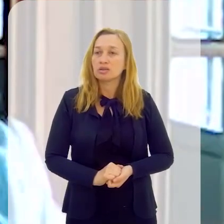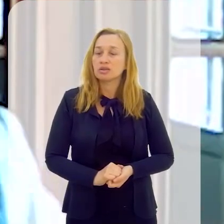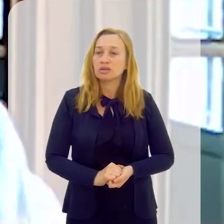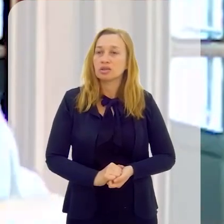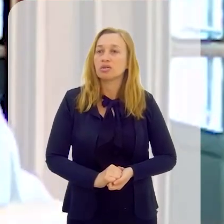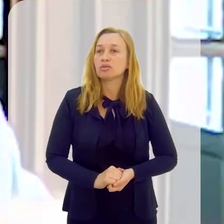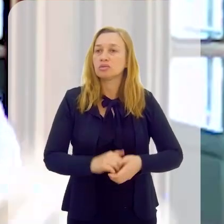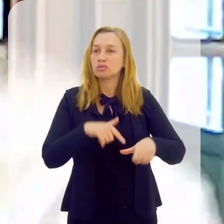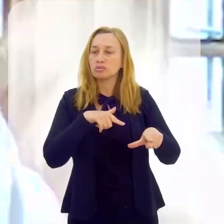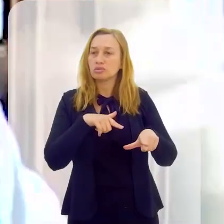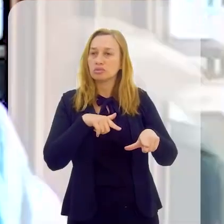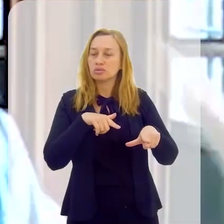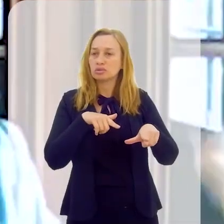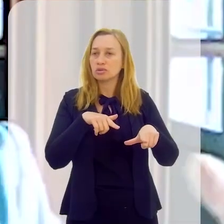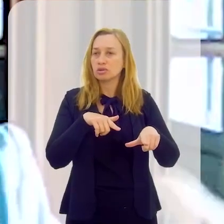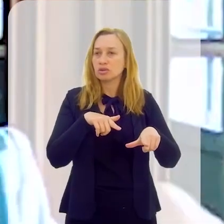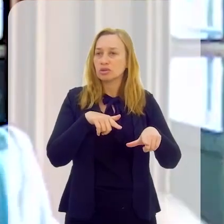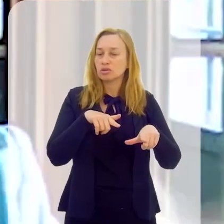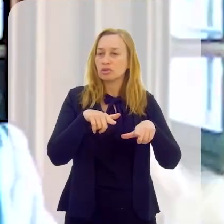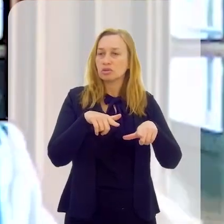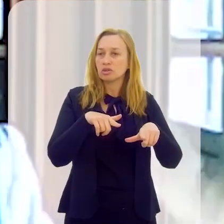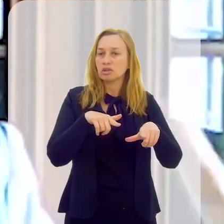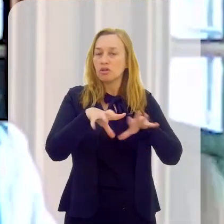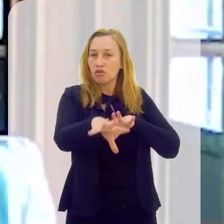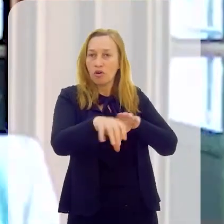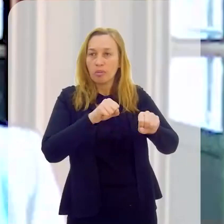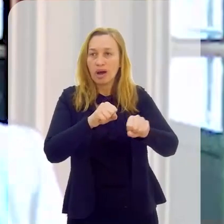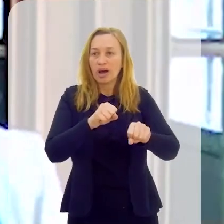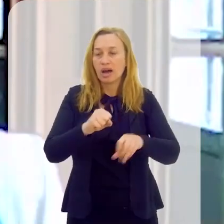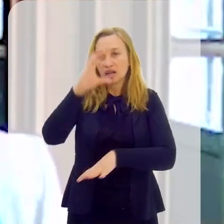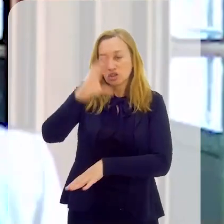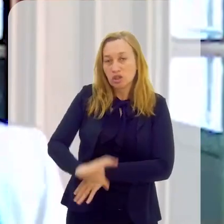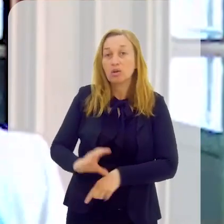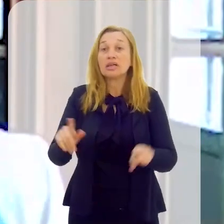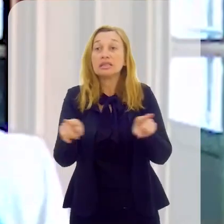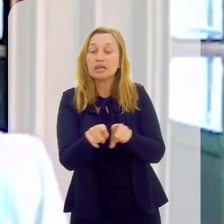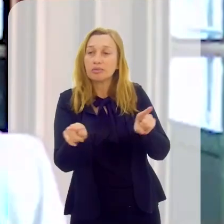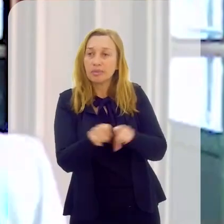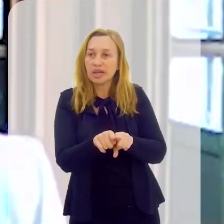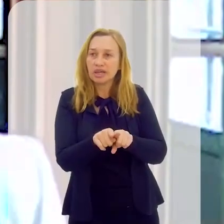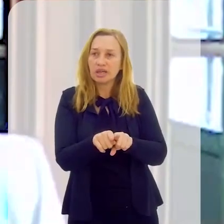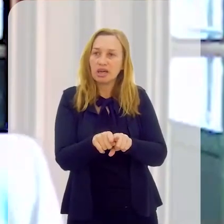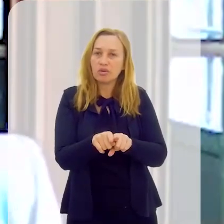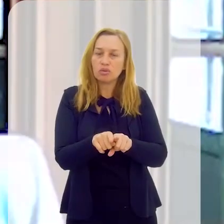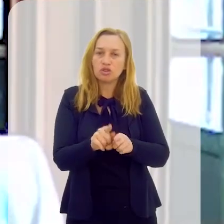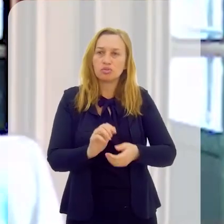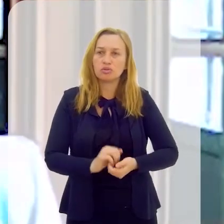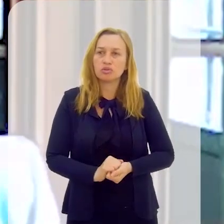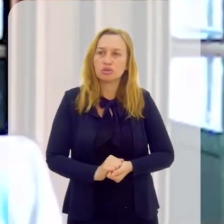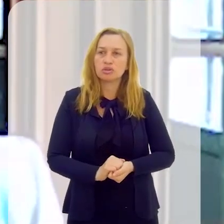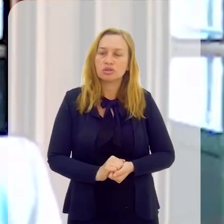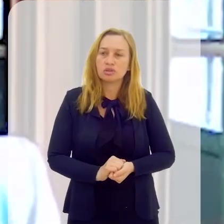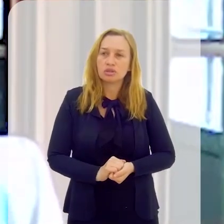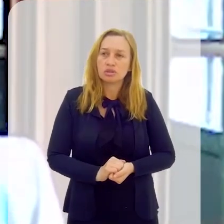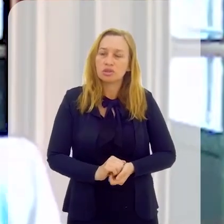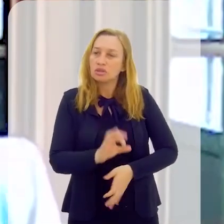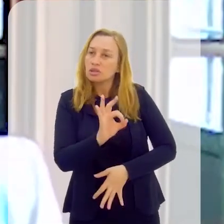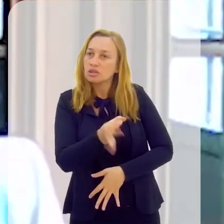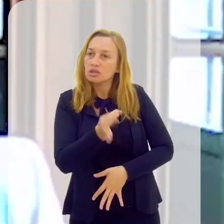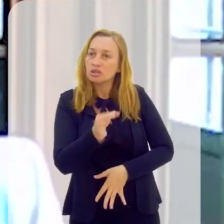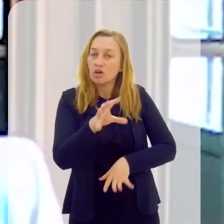tem uma vocação geral, que é formar o cidadão, mas tem também a vocação e a